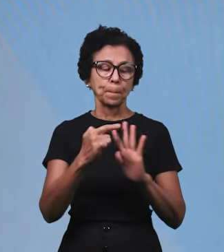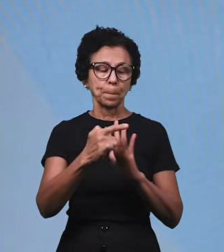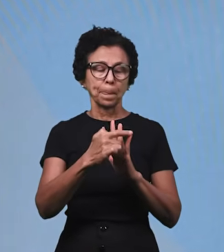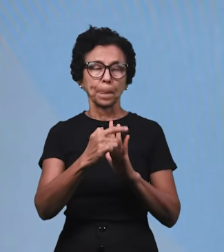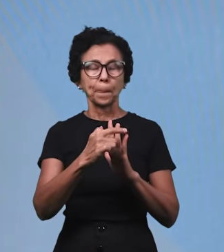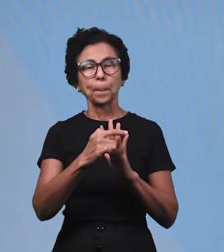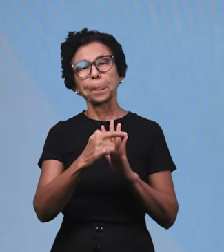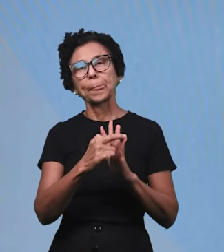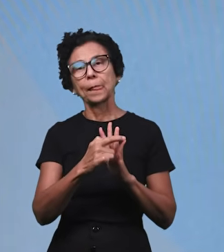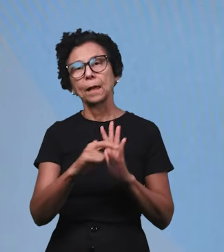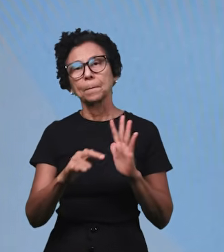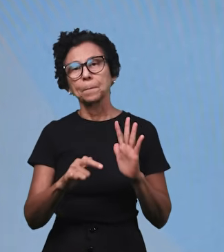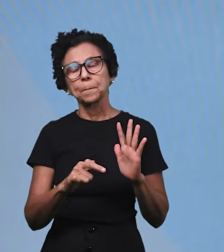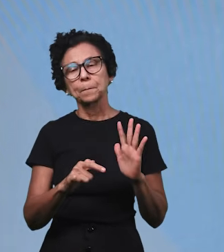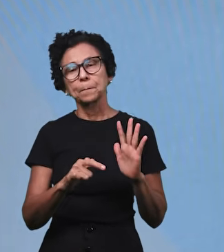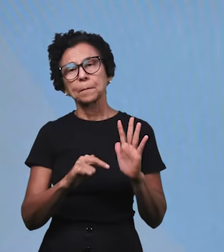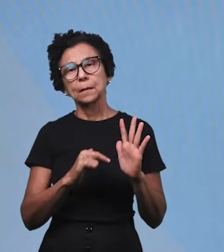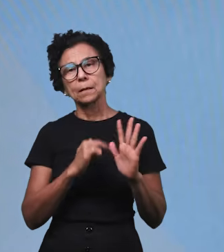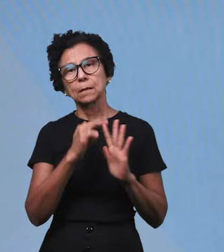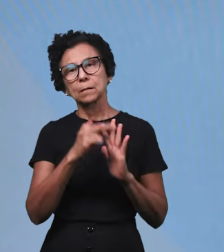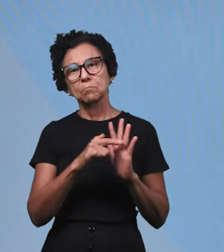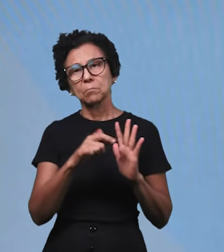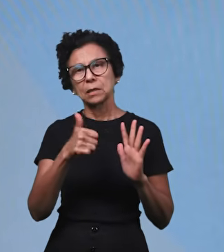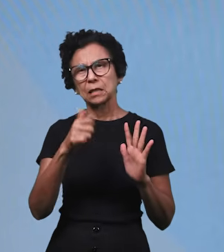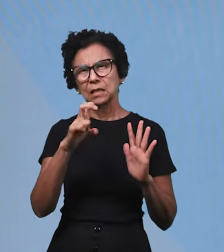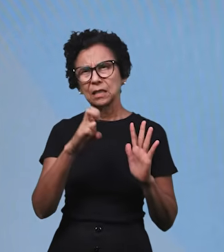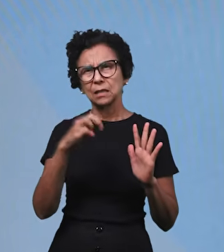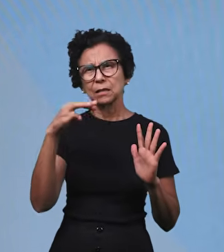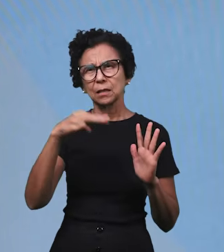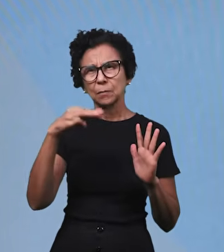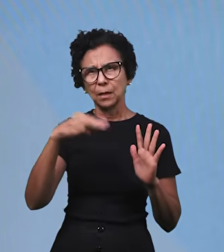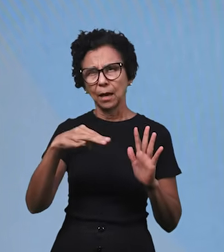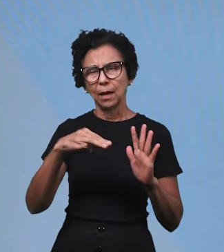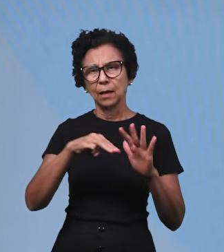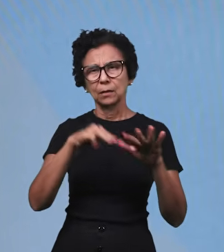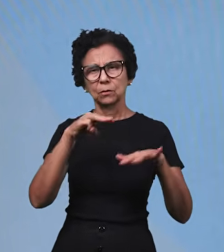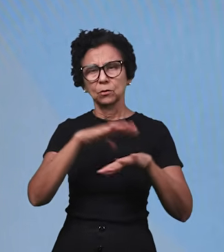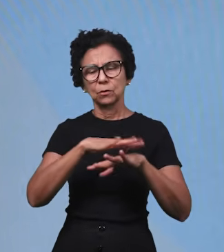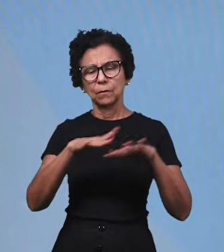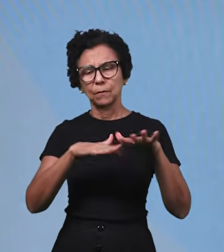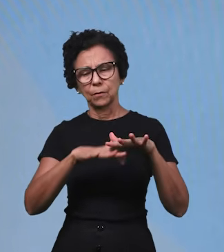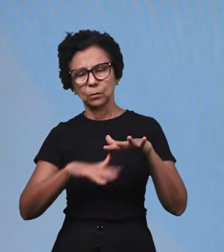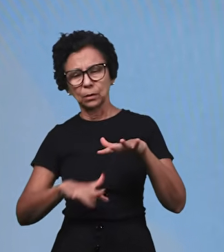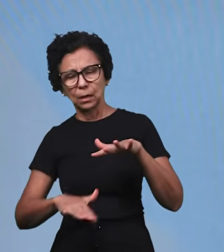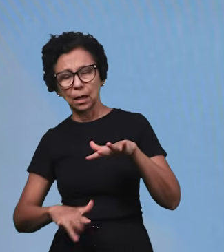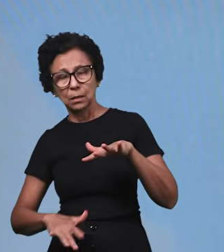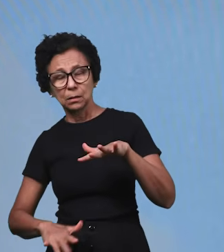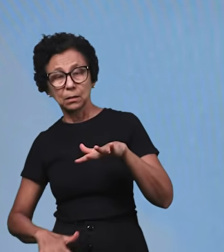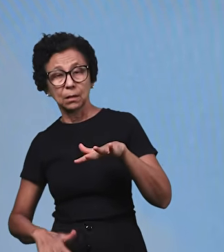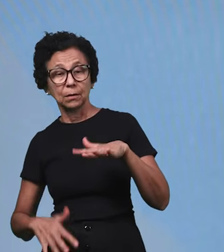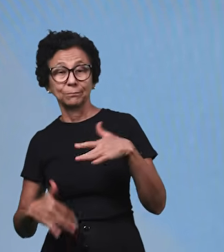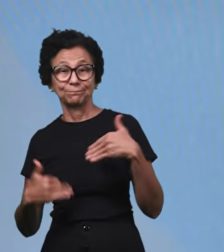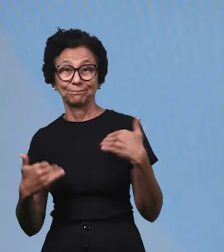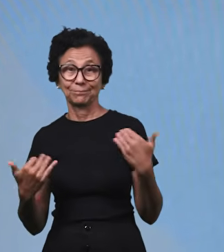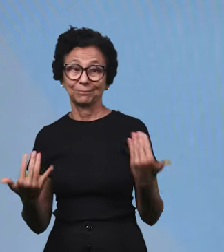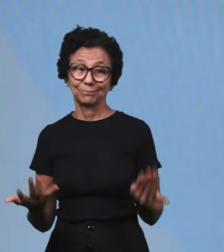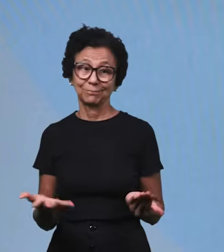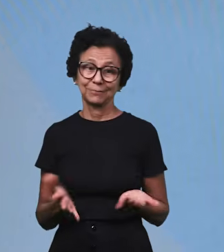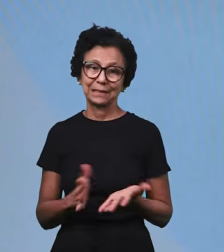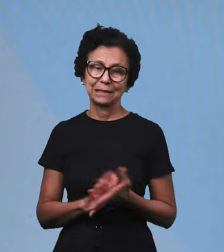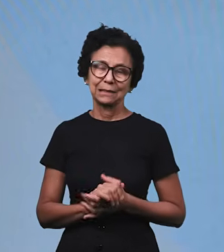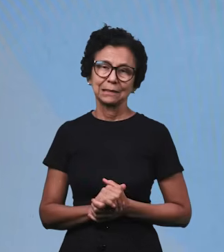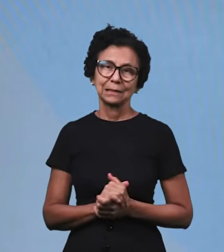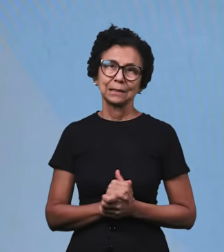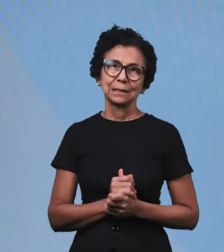mais avançada, que é quando a gente tem menos de 15 ml minuto de filtração, que é uma fase assim que o paciente já tem que